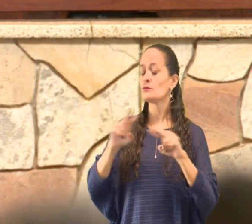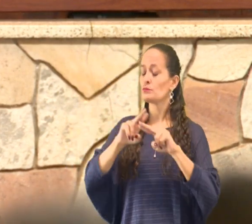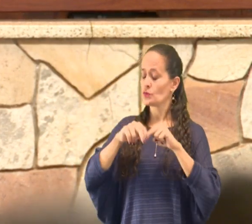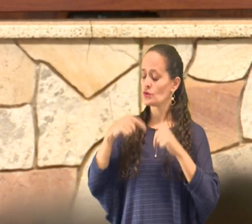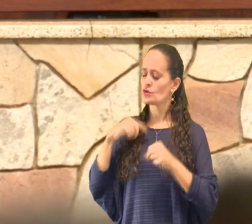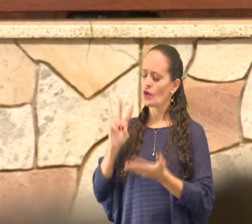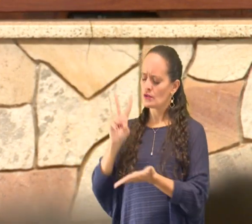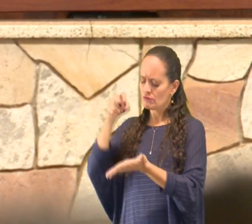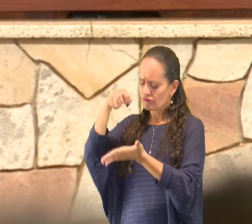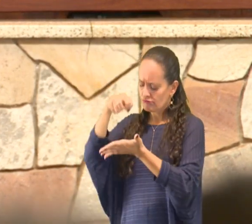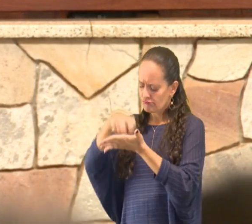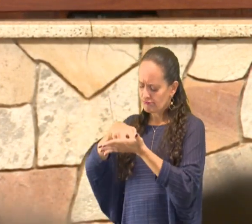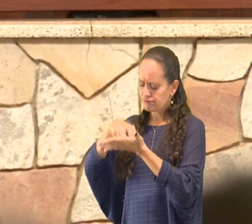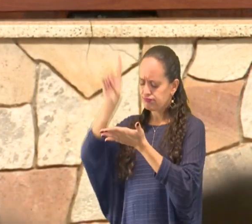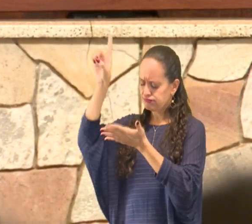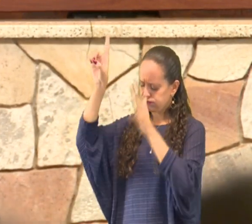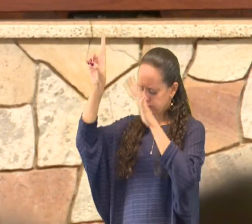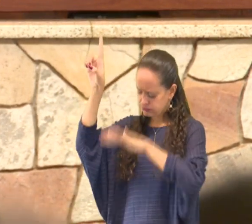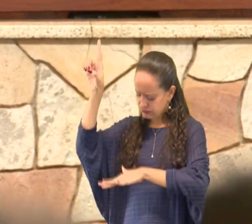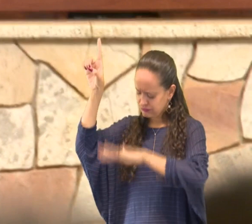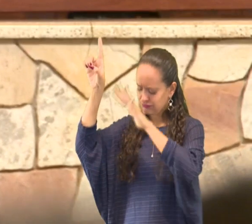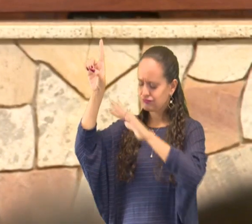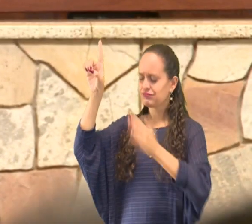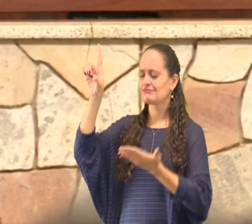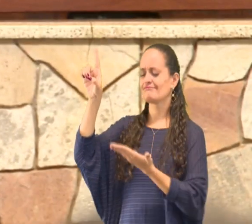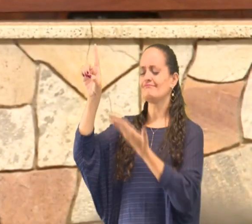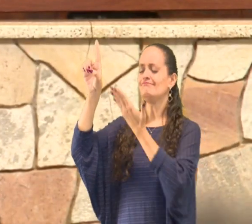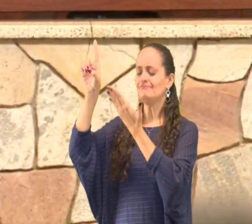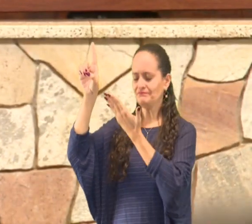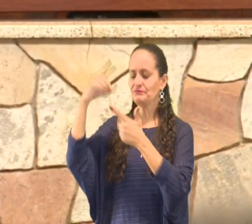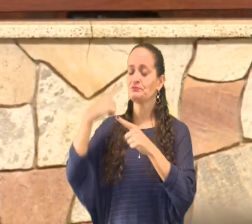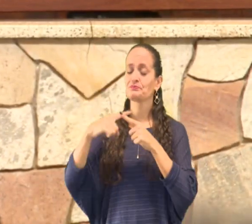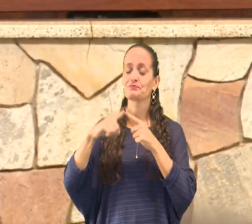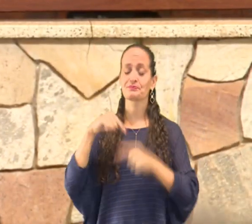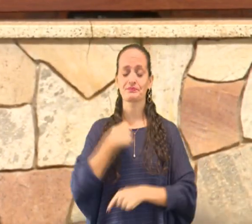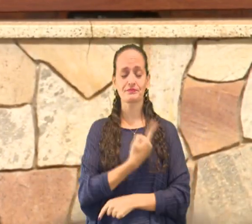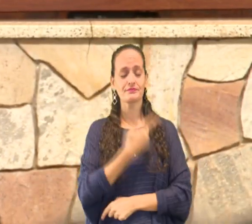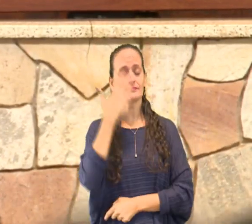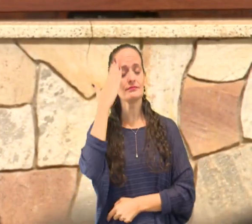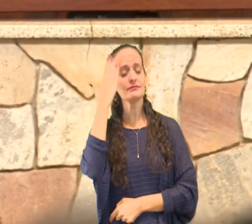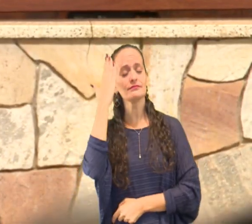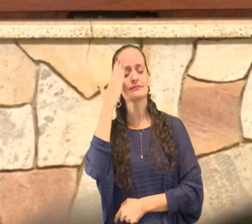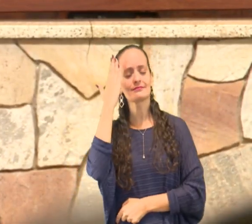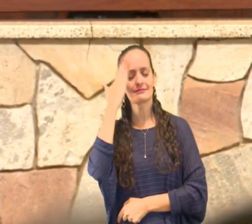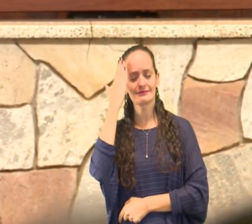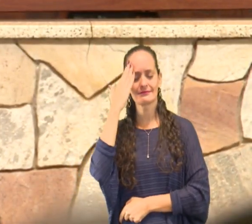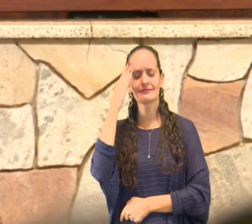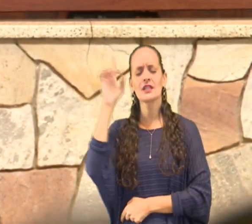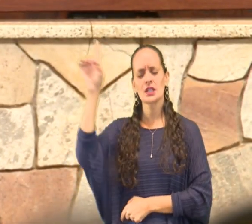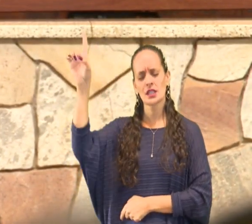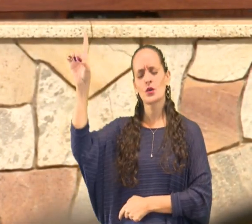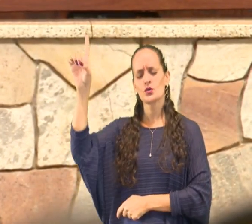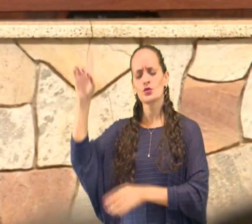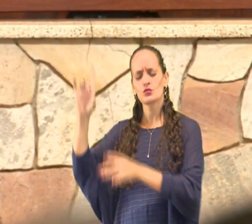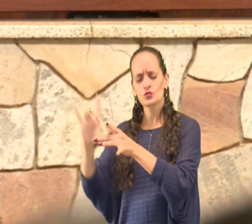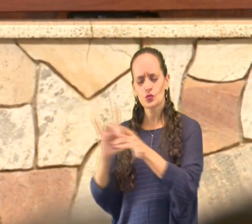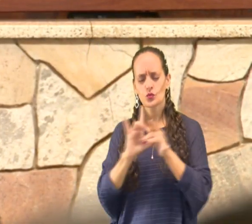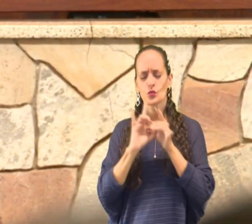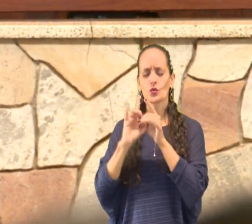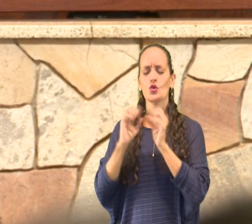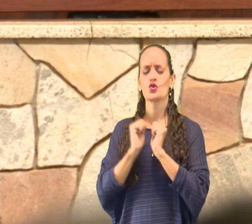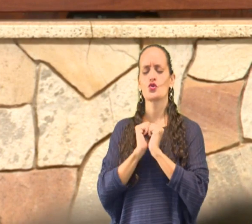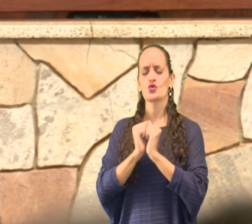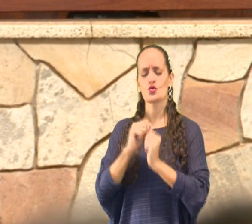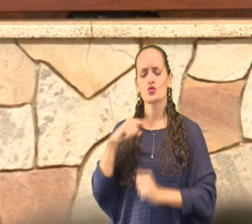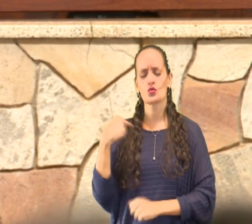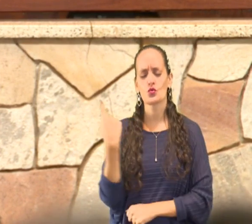em adoração e nos prostramos diante da Tua presença, porque sabemos que o Senhor está no nosso meio, o